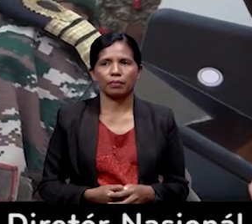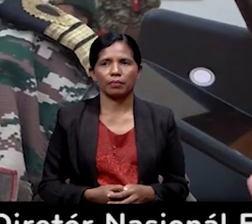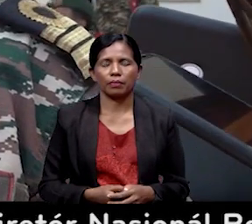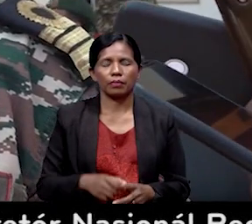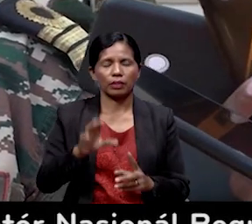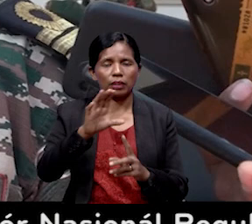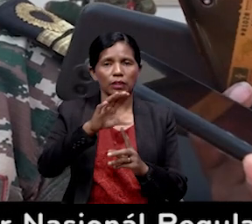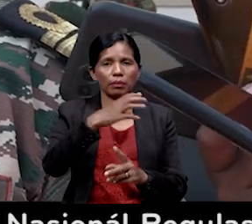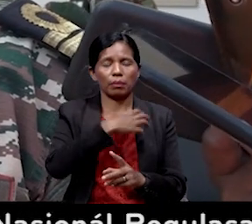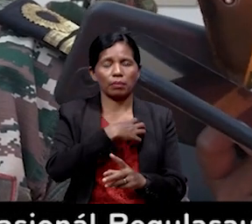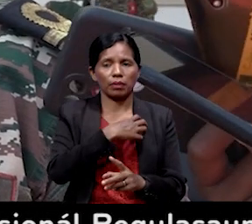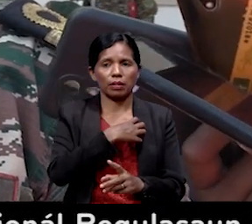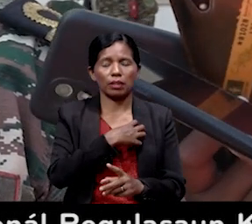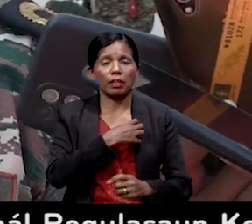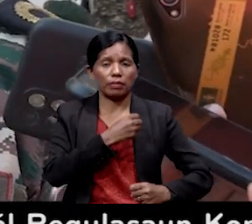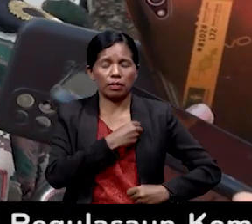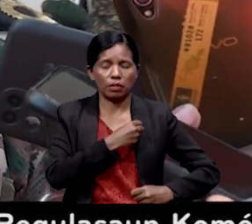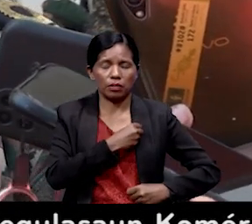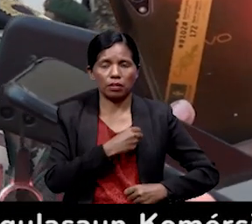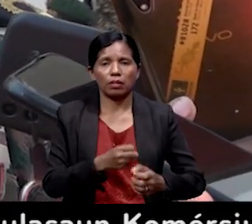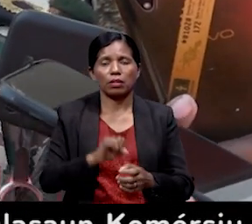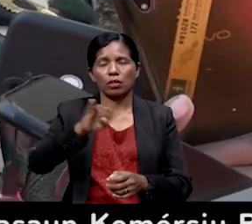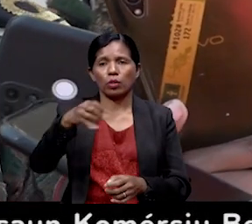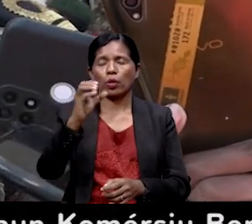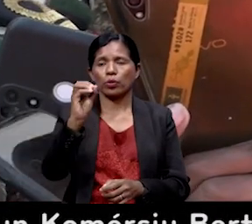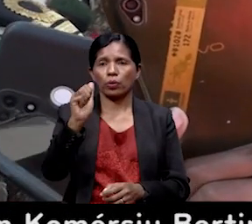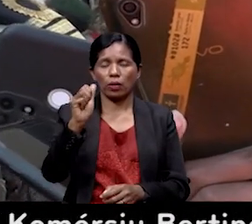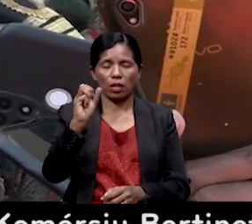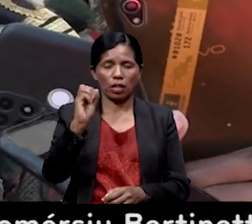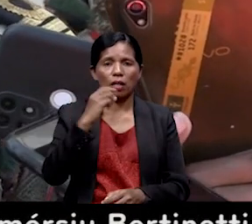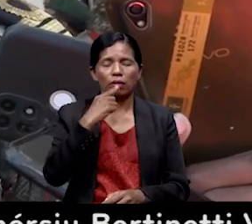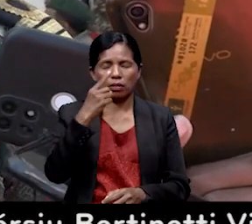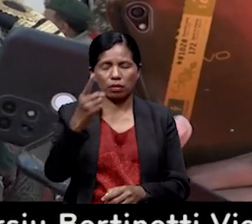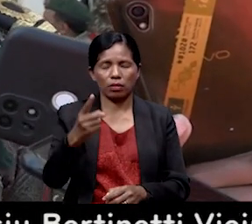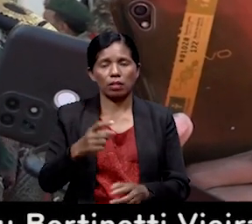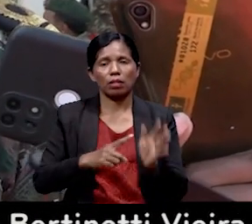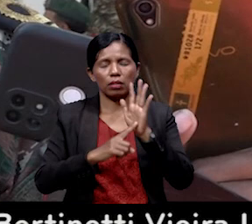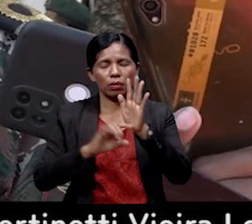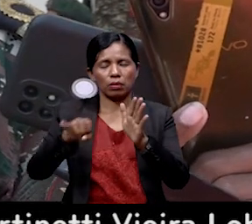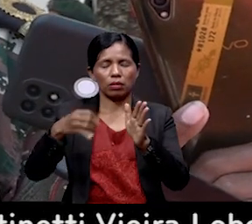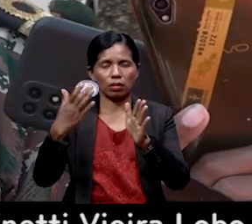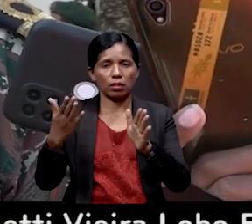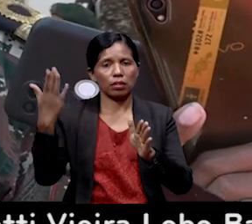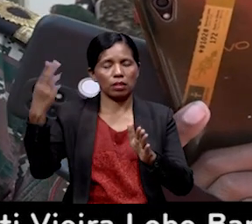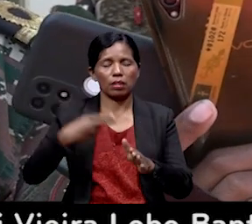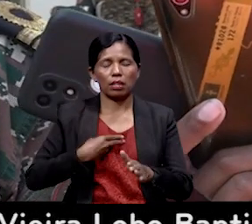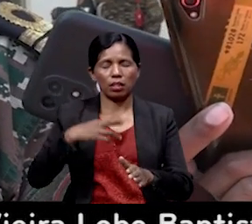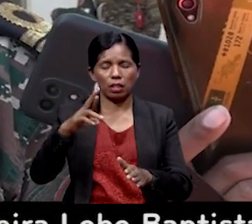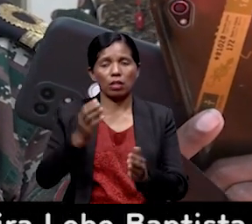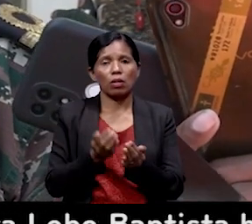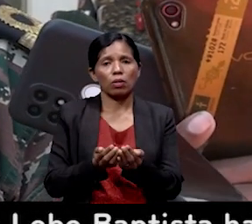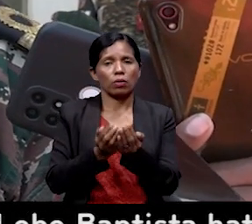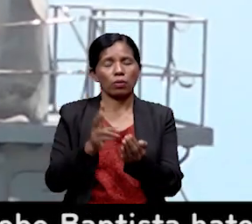Comandante Componente Naval Ligeira, Capitão Fragata João da Silva, Atolia Hiracneba, Jornalista Sira e a Componente Naval Hera. Ro Rua